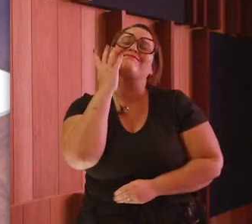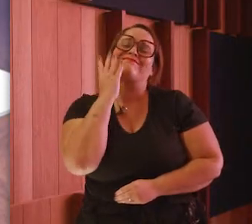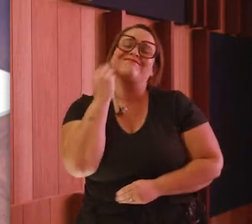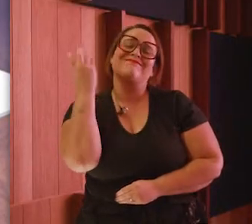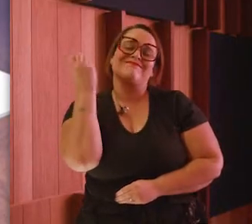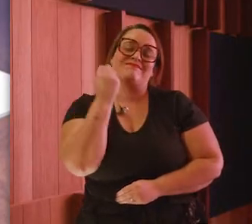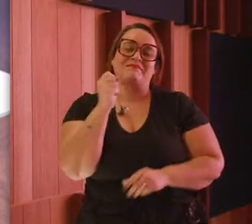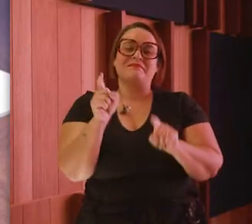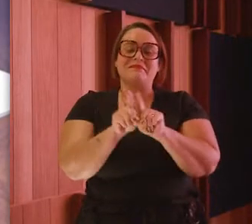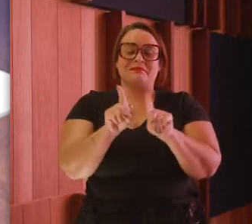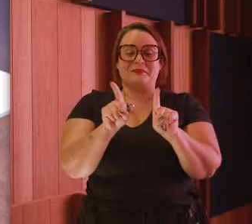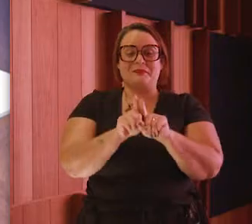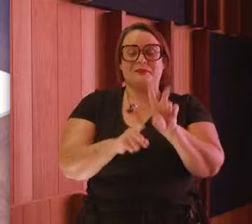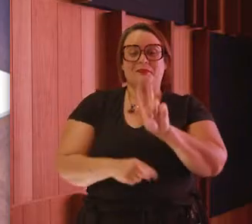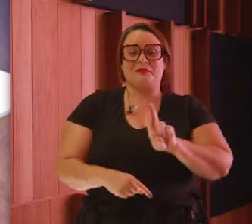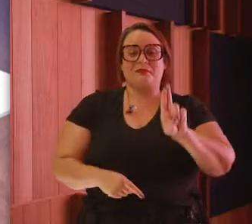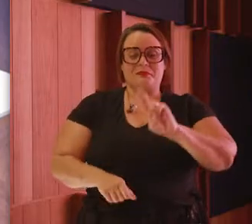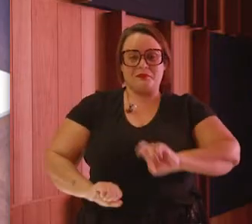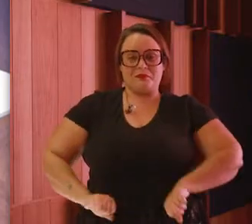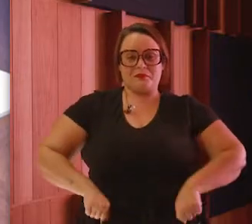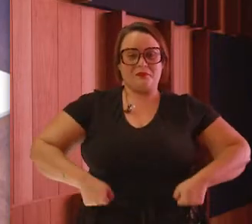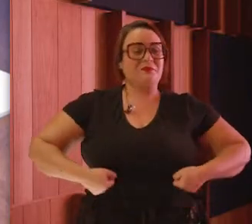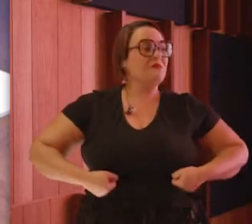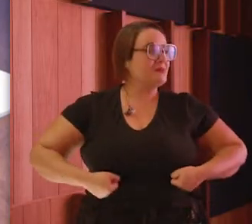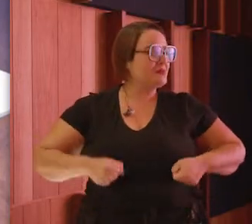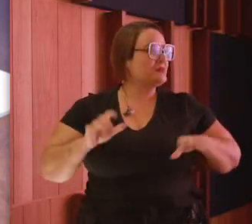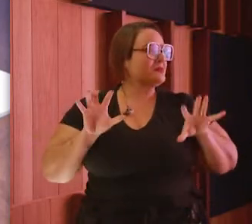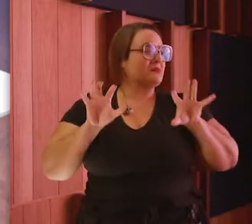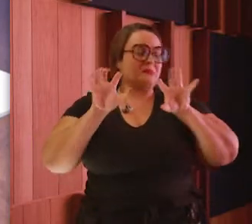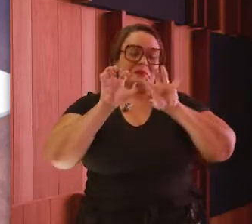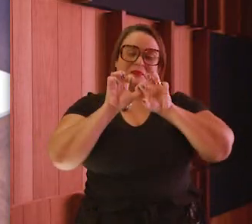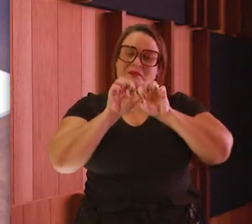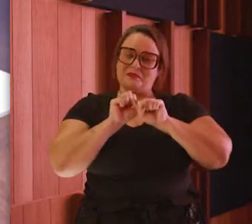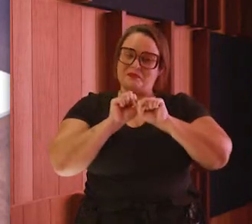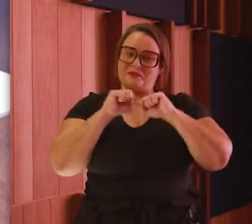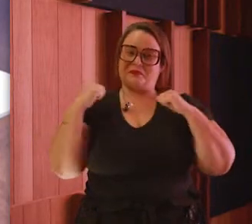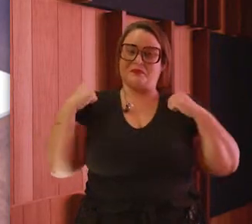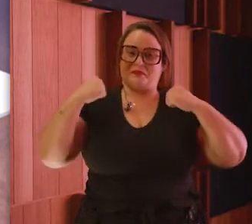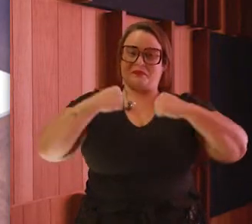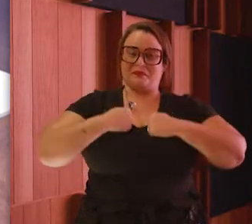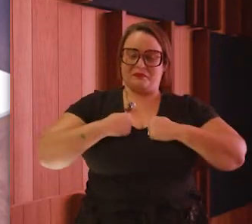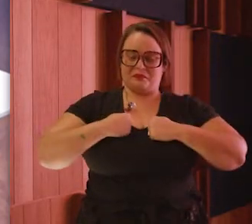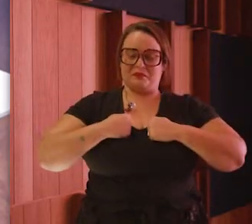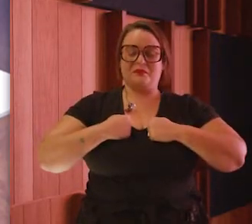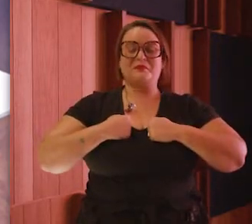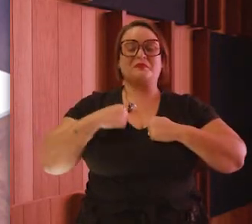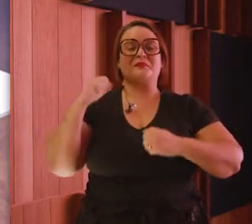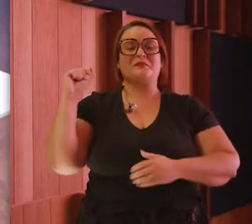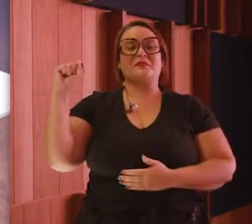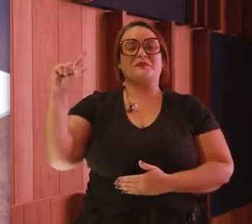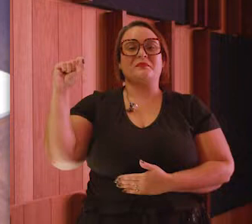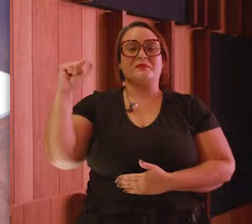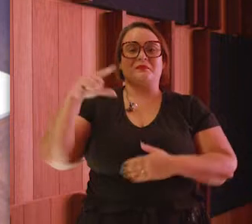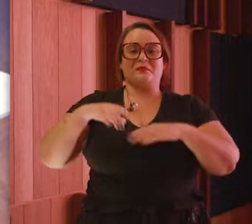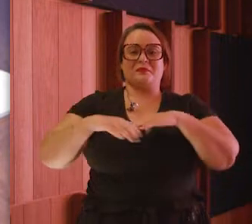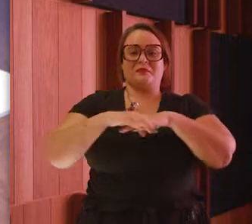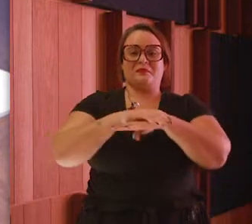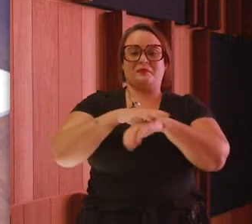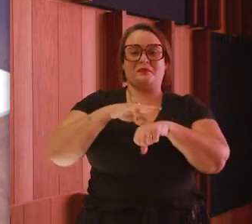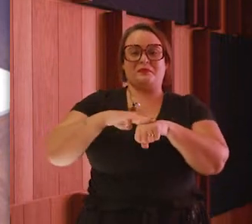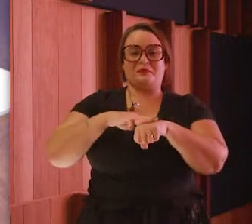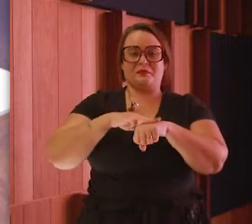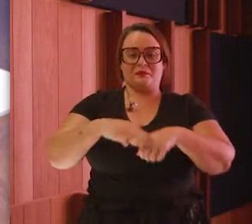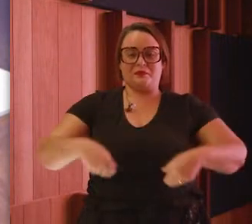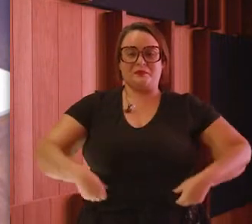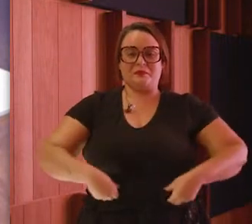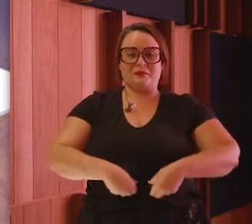Estou usando um jeans escuro, um paletó azul, sapato marrom, cinto